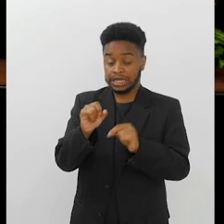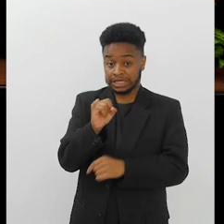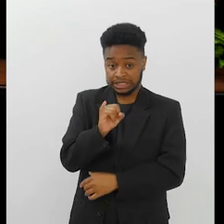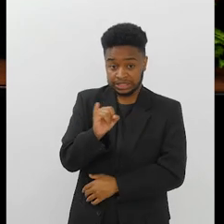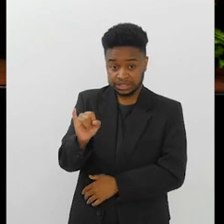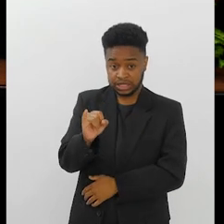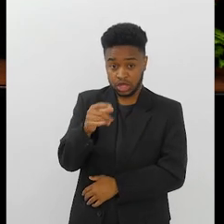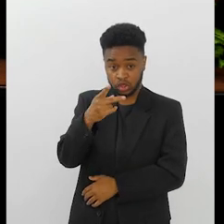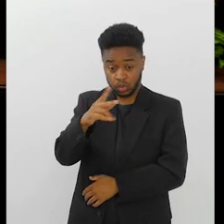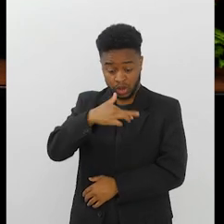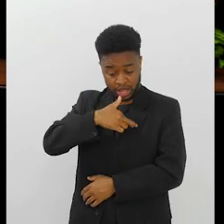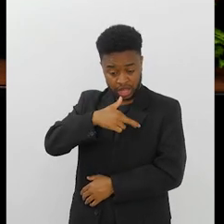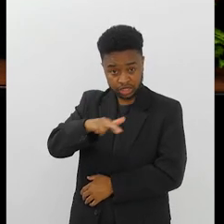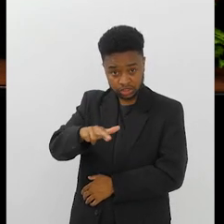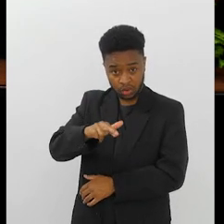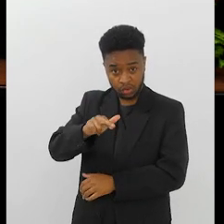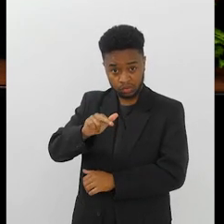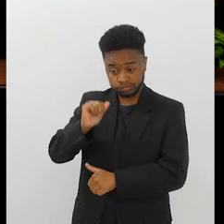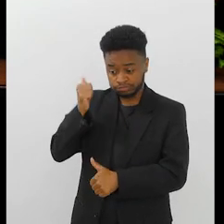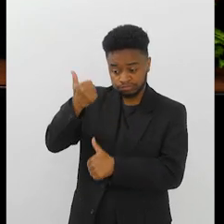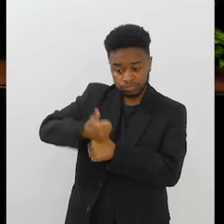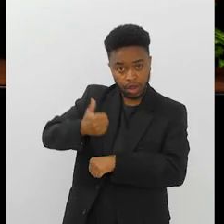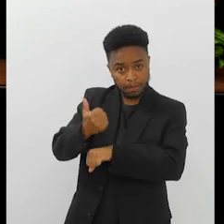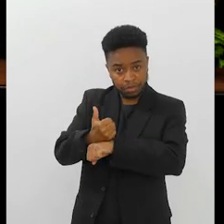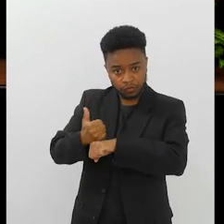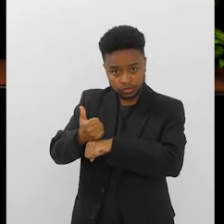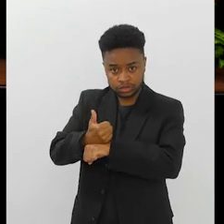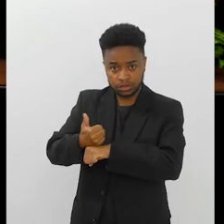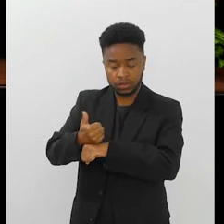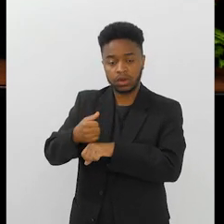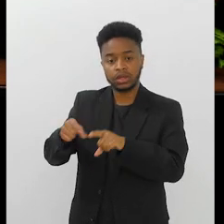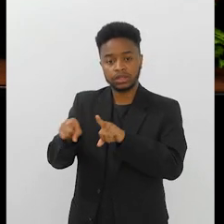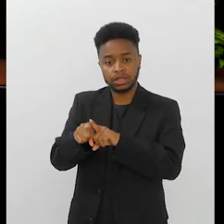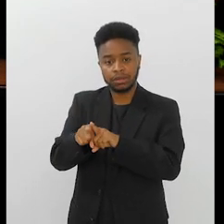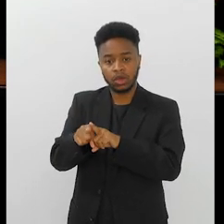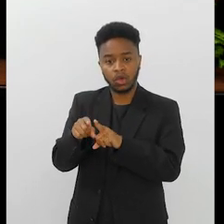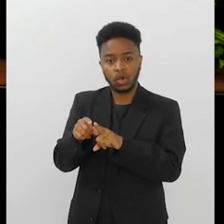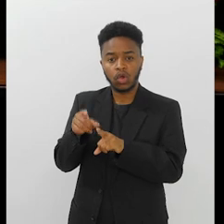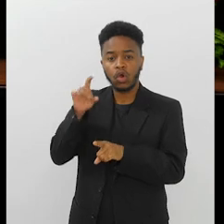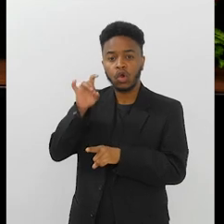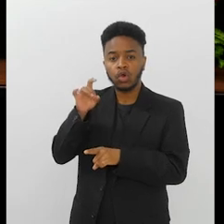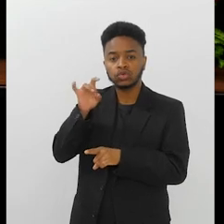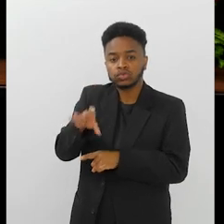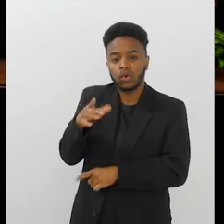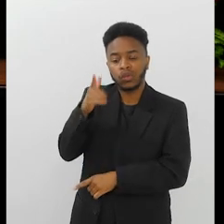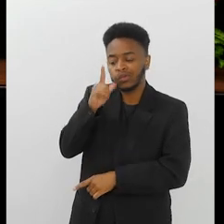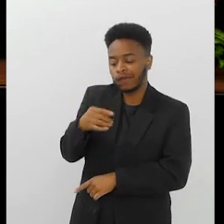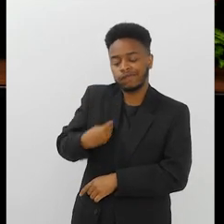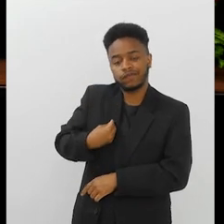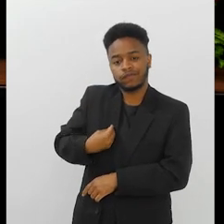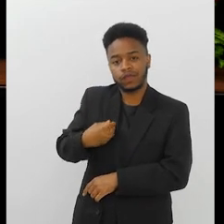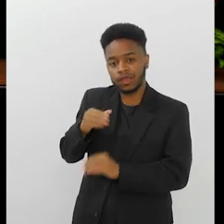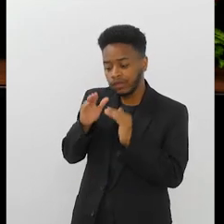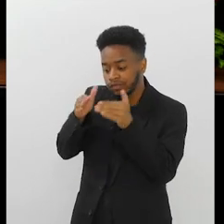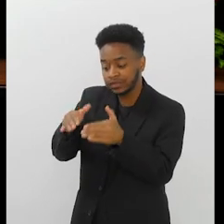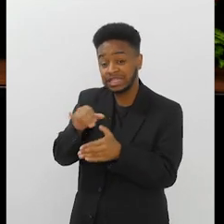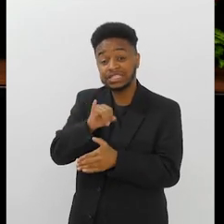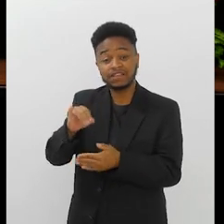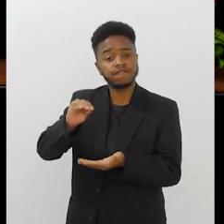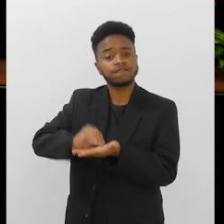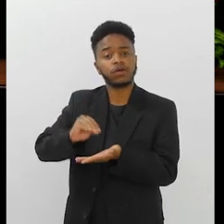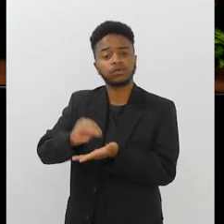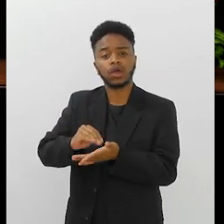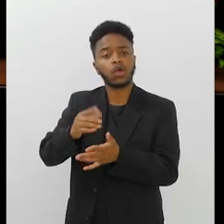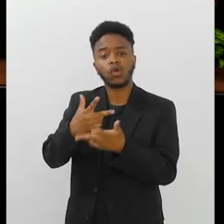transforma a sua religião numa profissão e você tira dela o seu sustento quando lhe